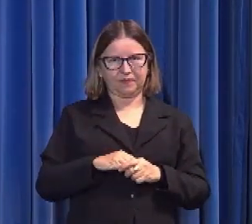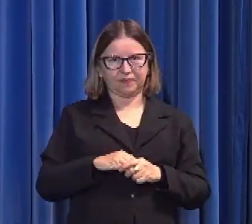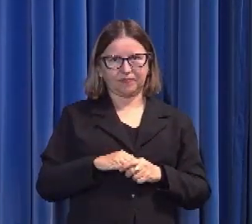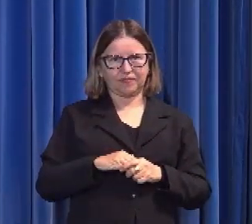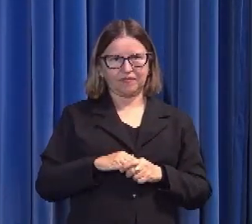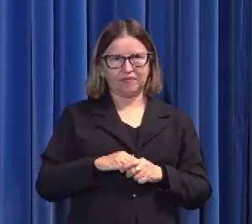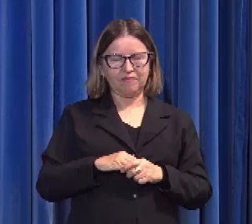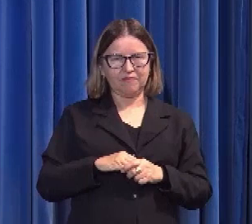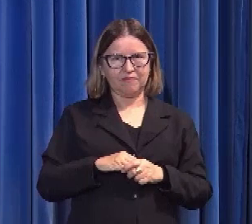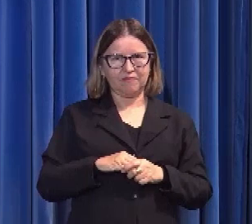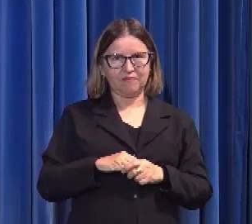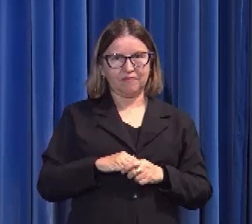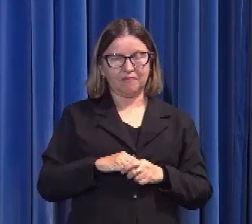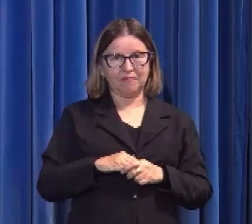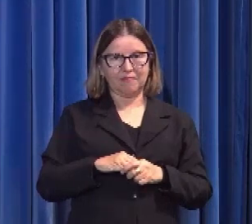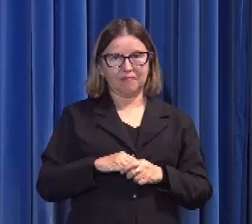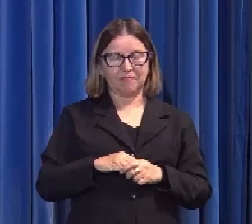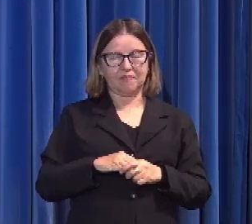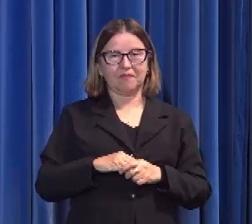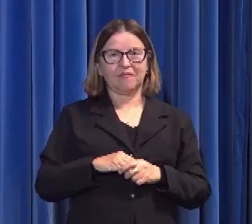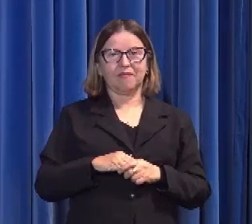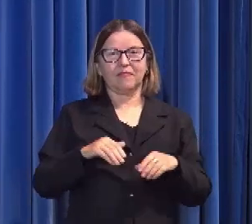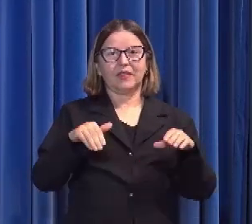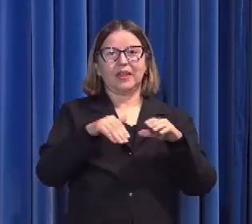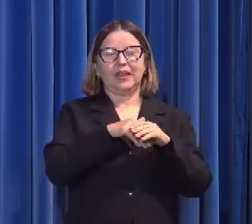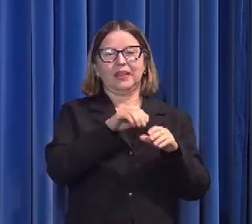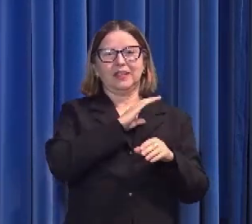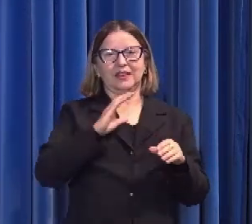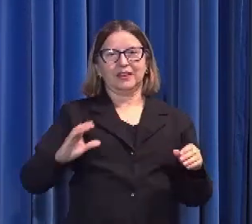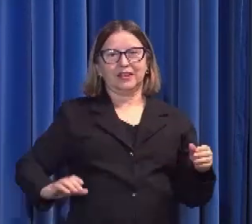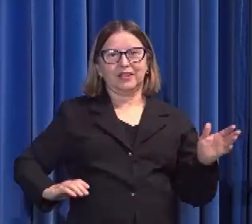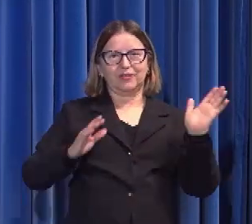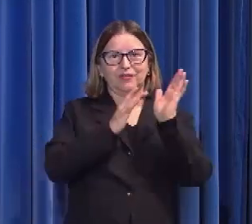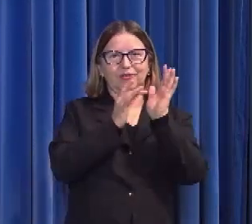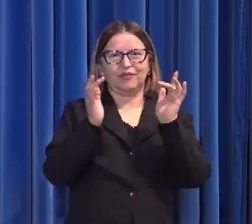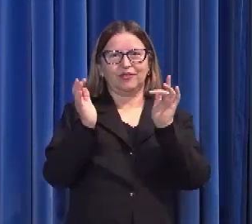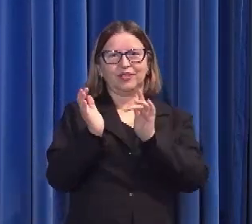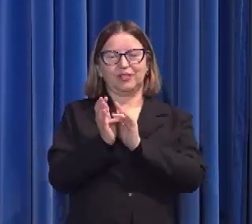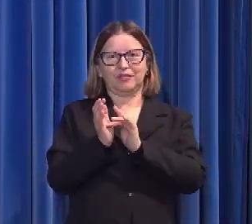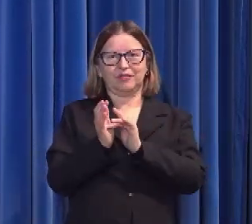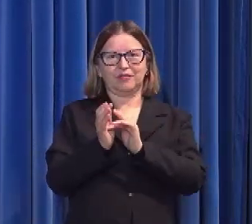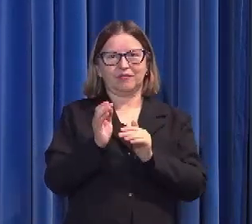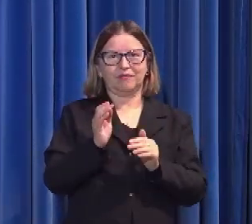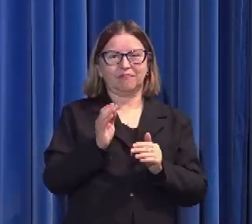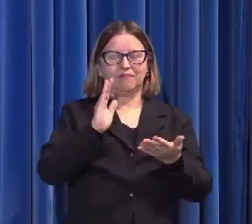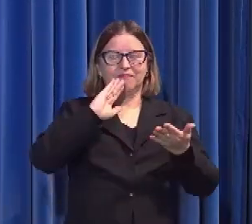há em Cristo Jesus acabam as inimizades